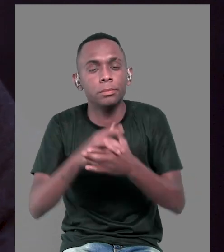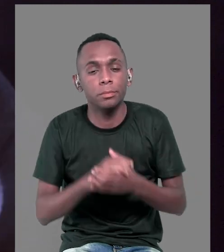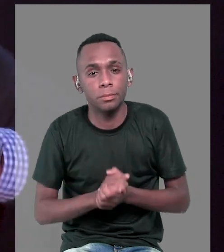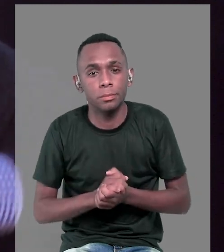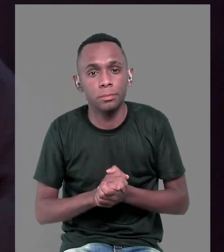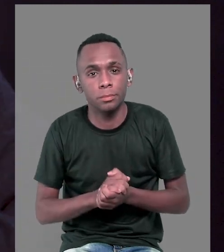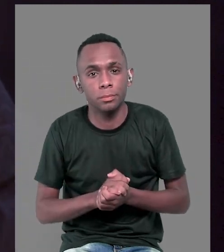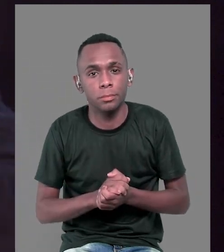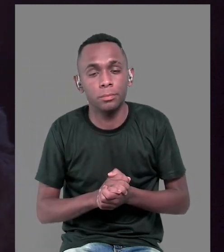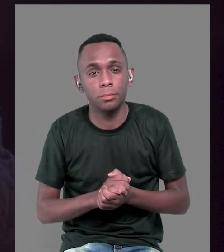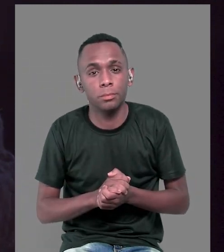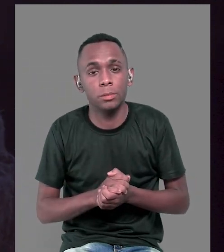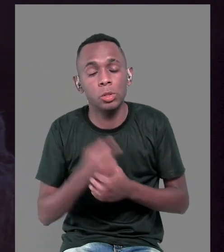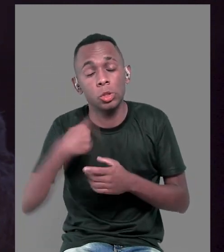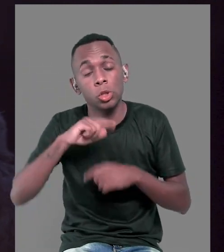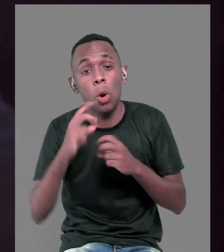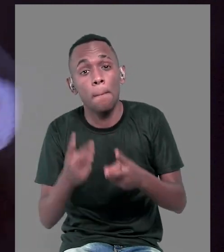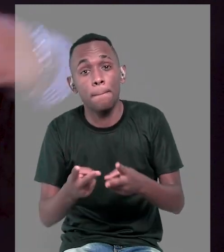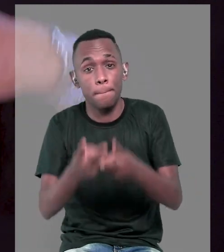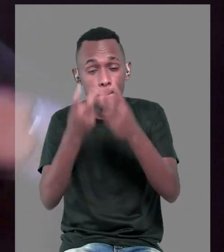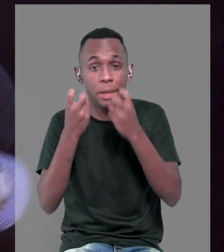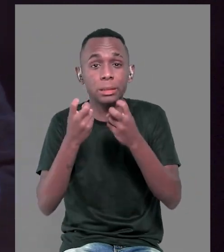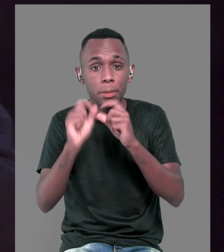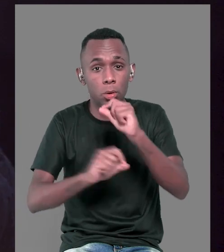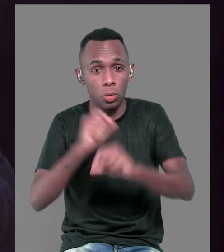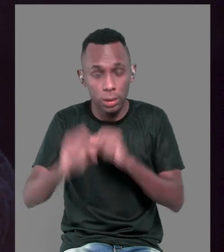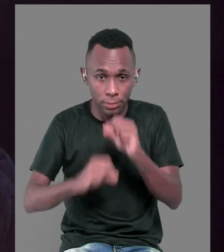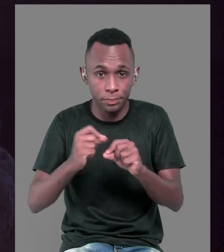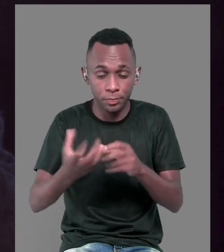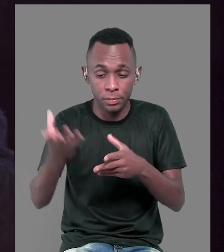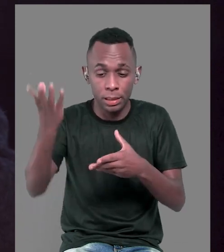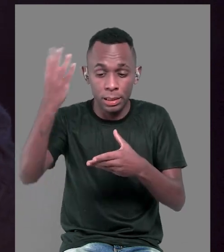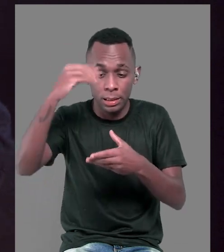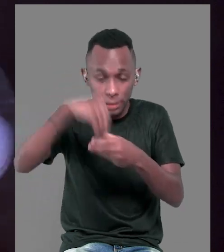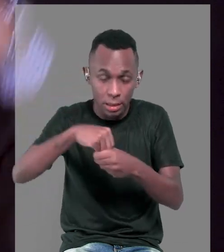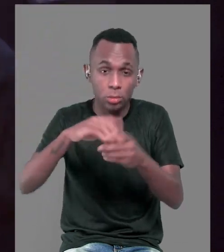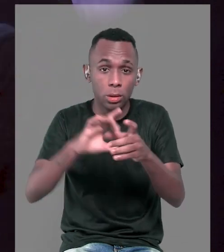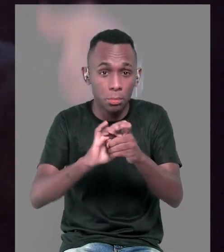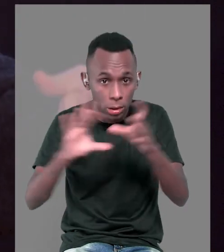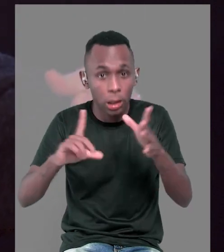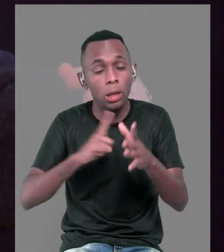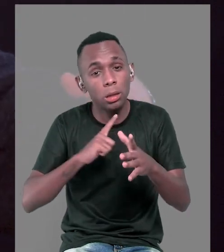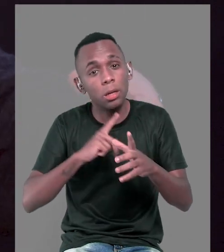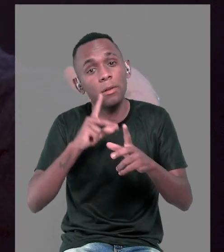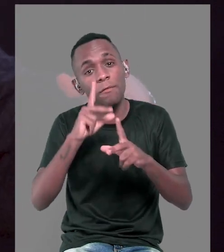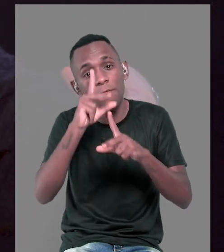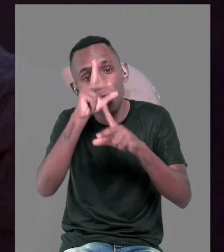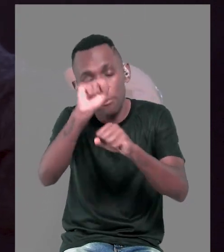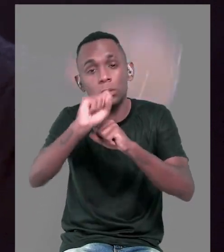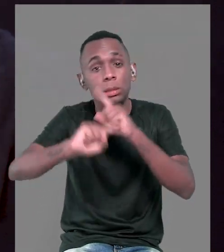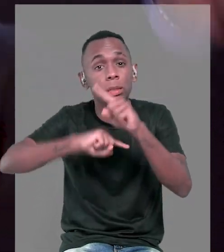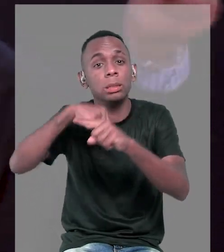vamos ver que, de dentro da democracia, eles criam forças para depois devorar a própria